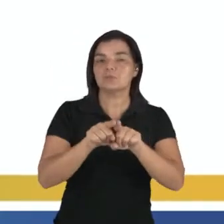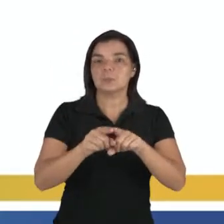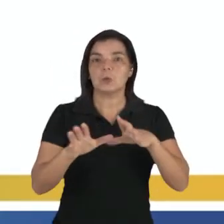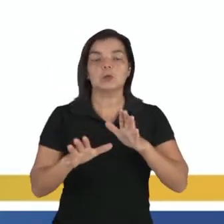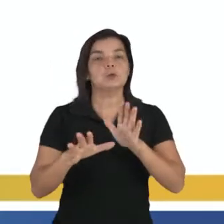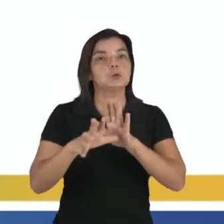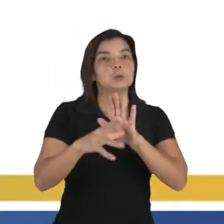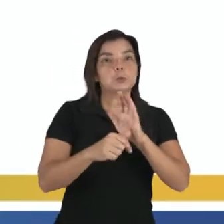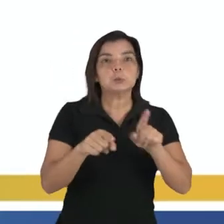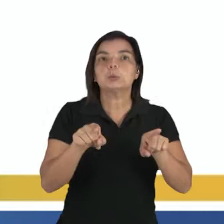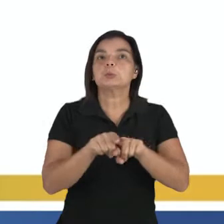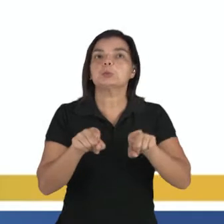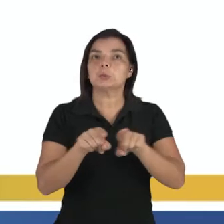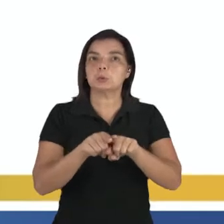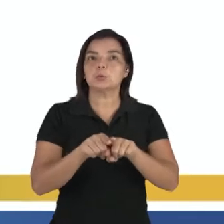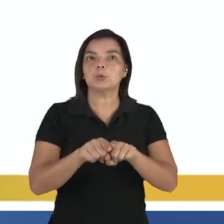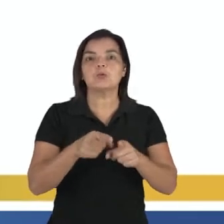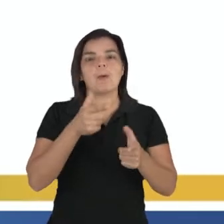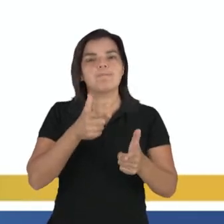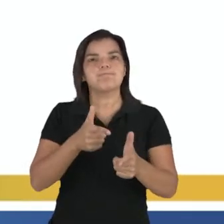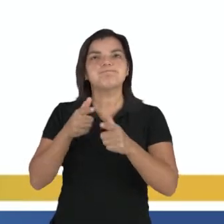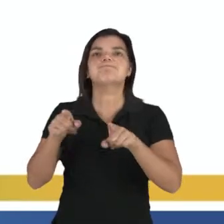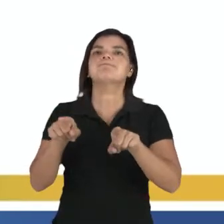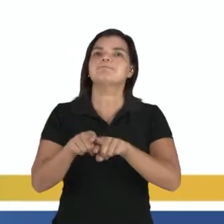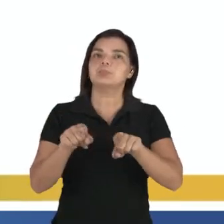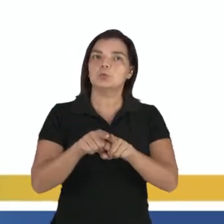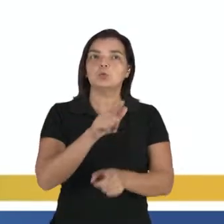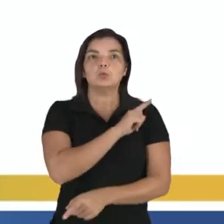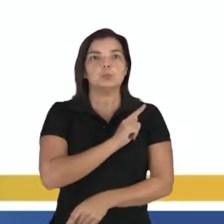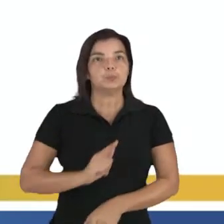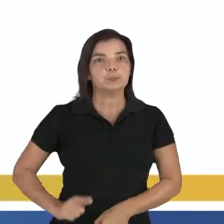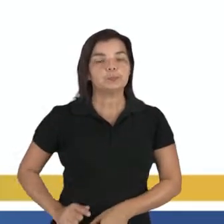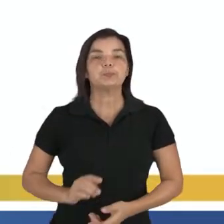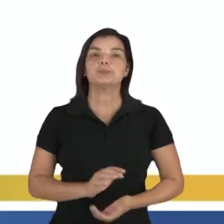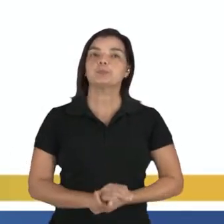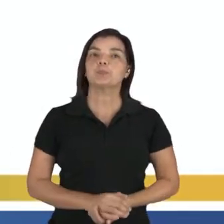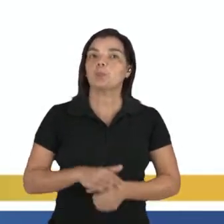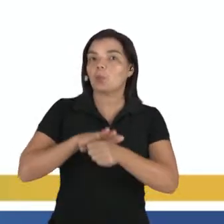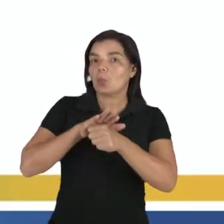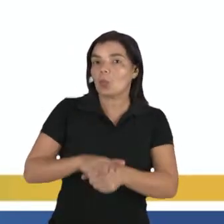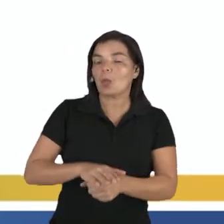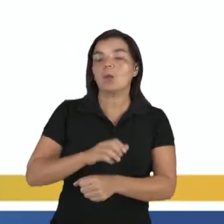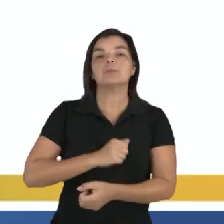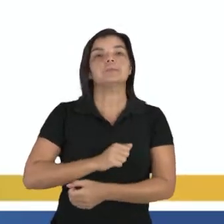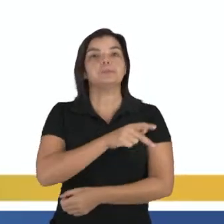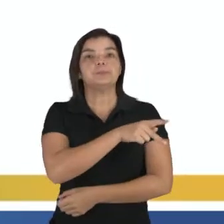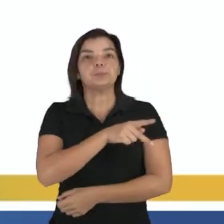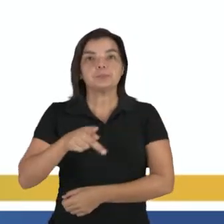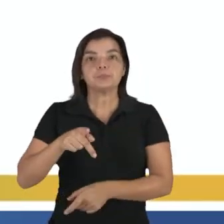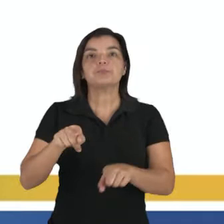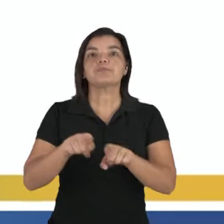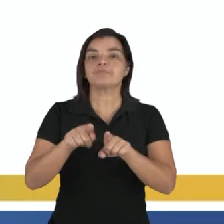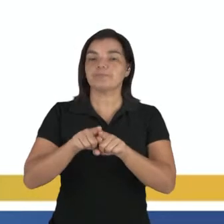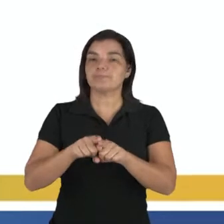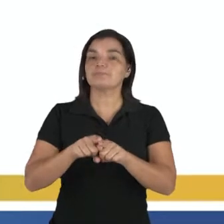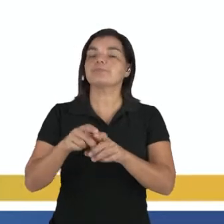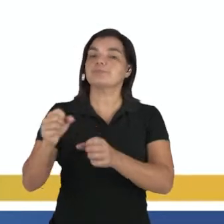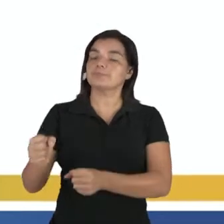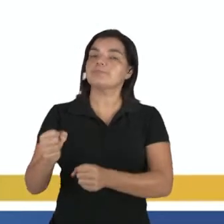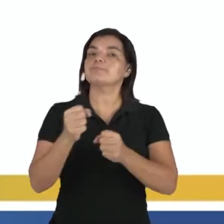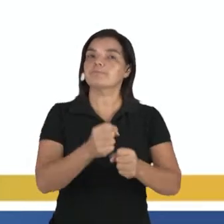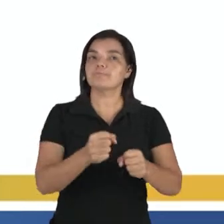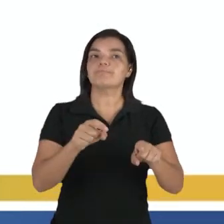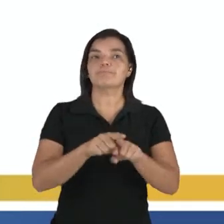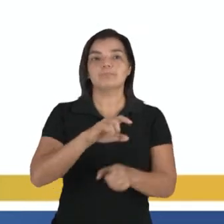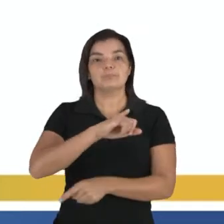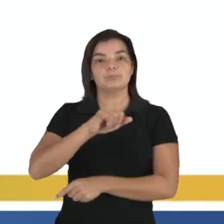censura, sequestros e execuções cometidas pelo governo. Durante o golpe, o presidente então